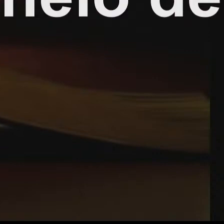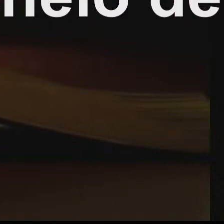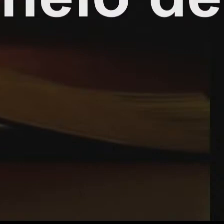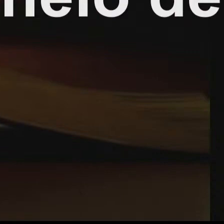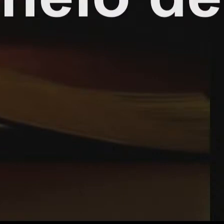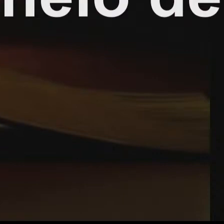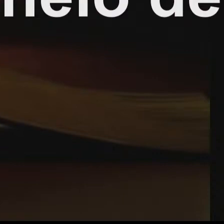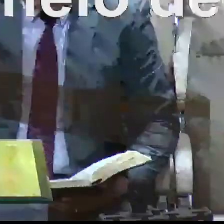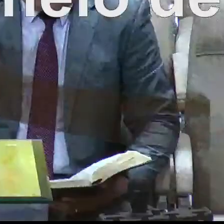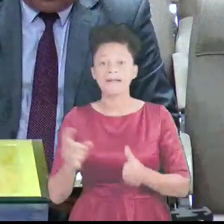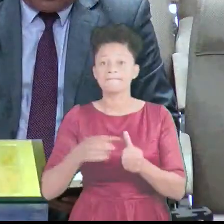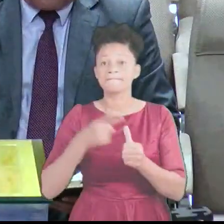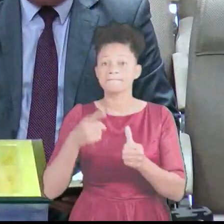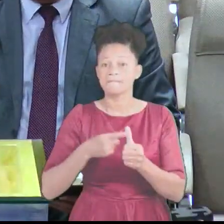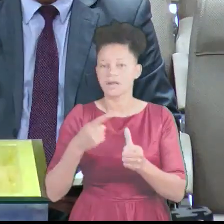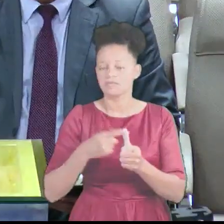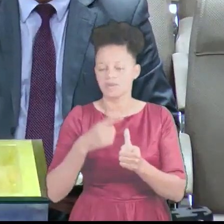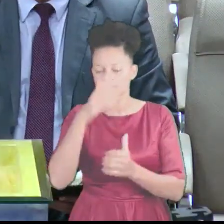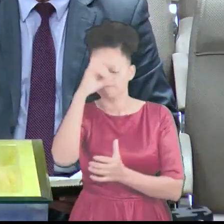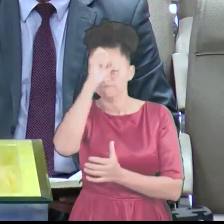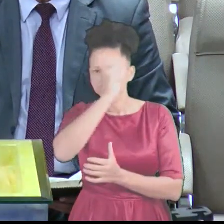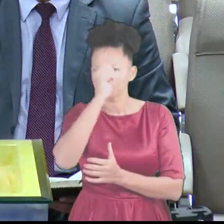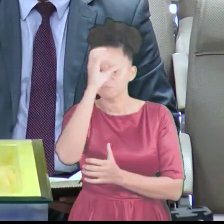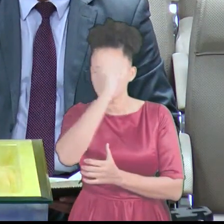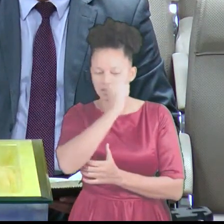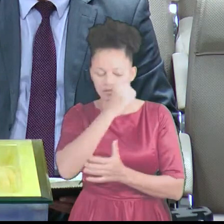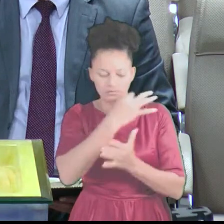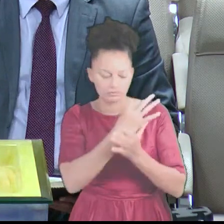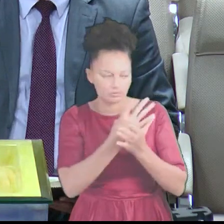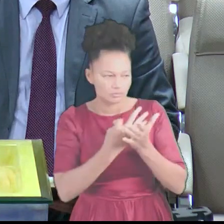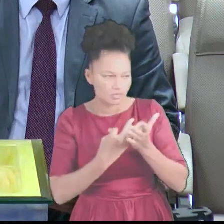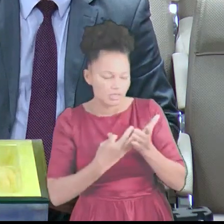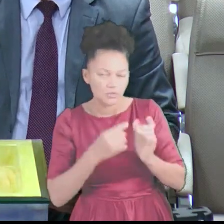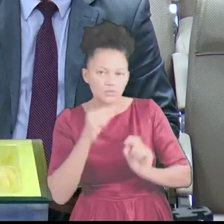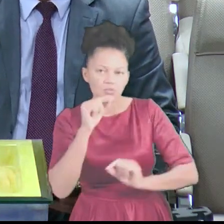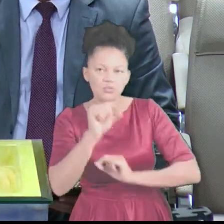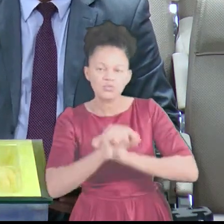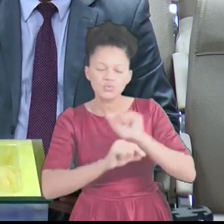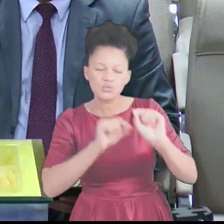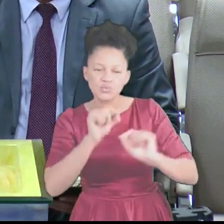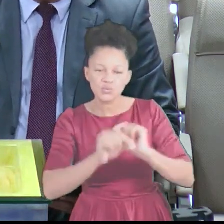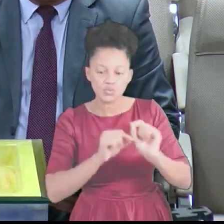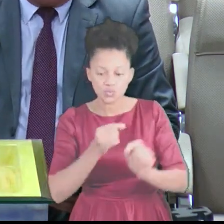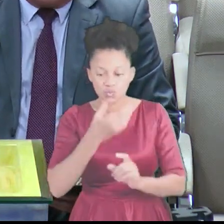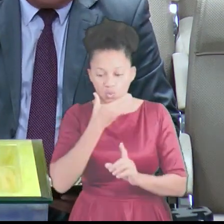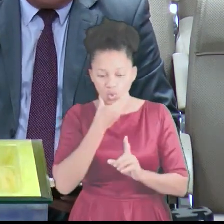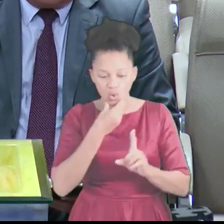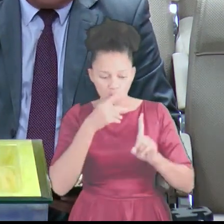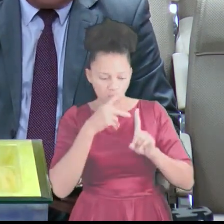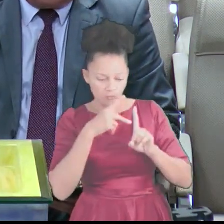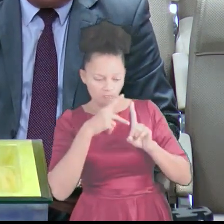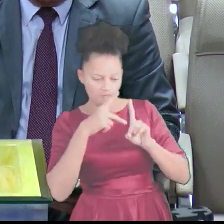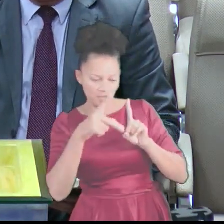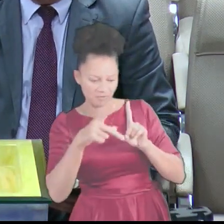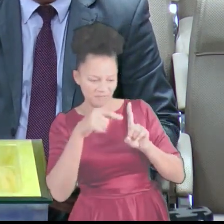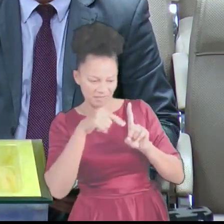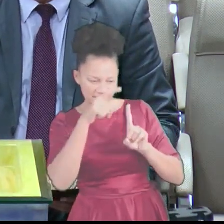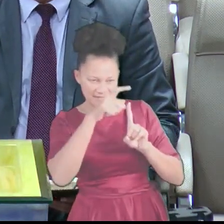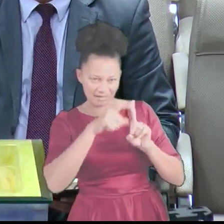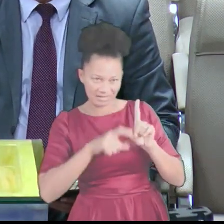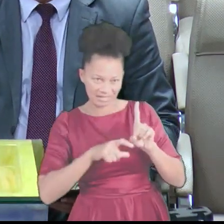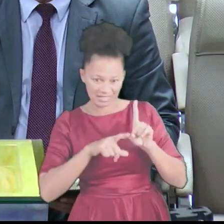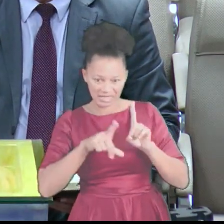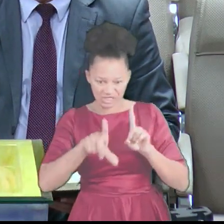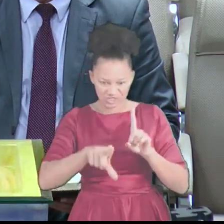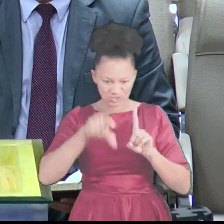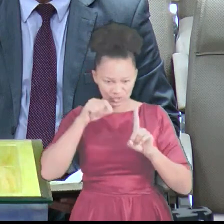lição que eu tiro aqui desse texto é que o profeta não escolheu estar